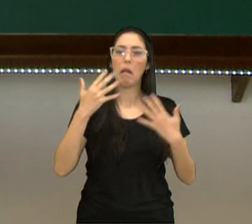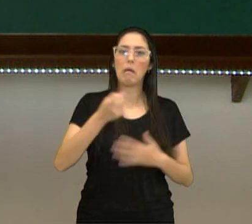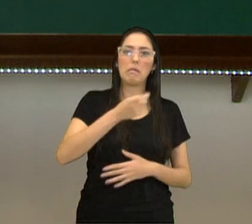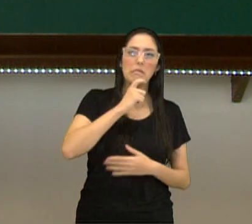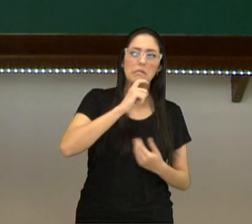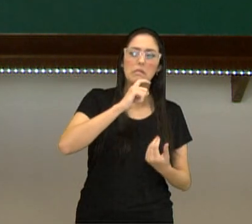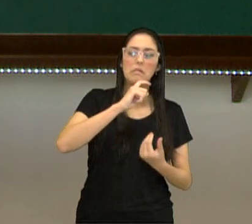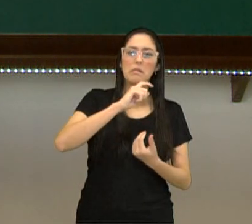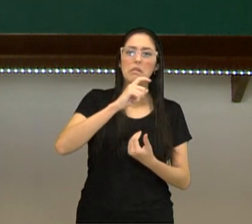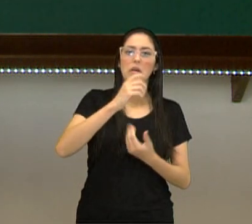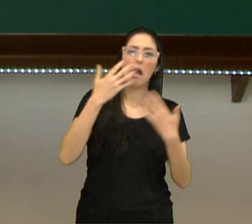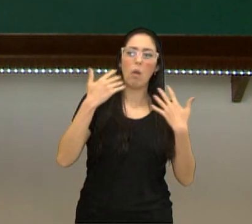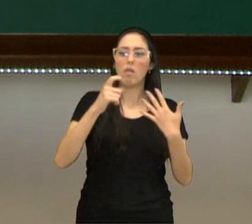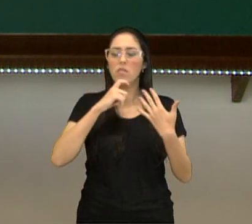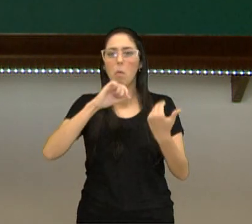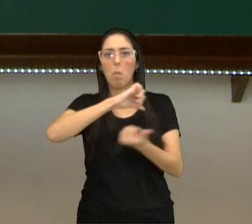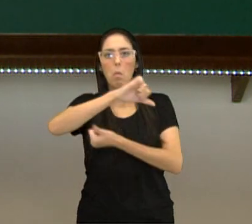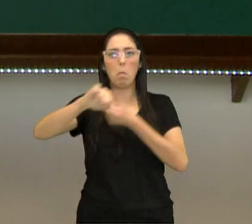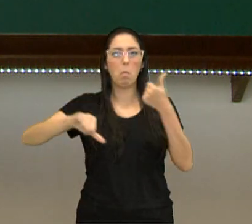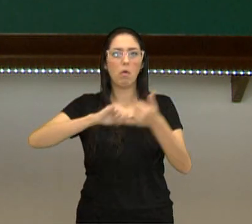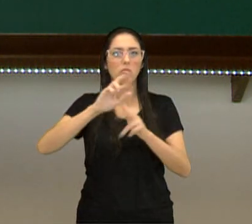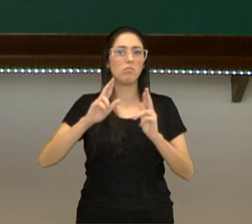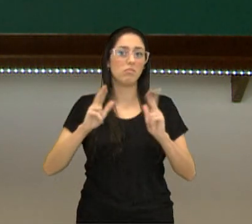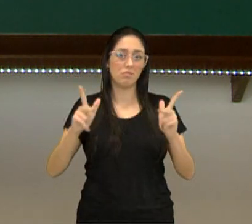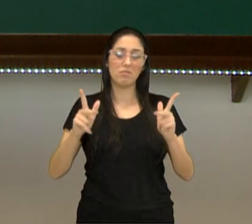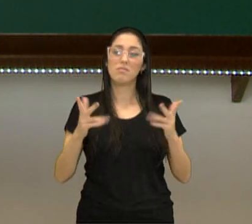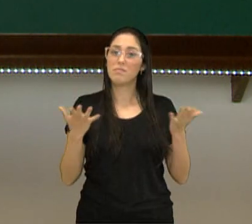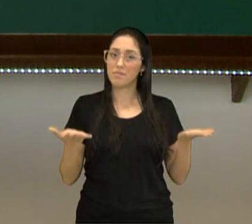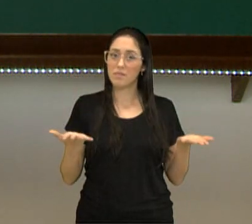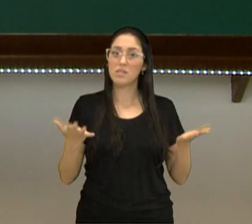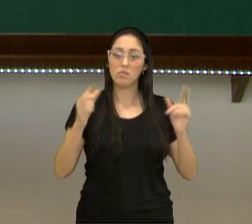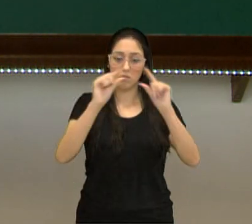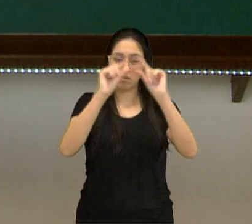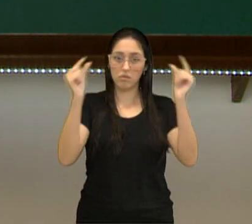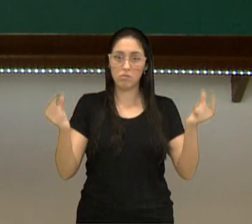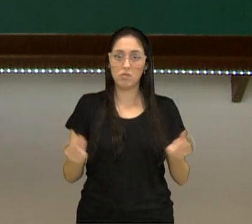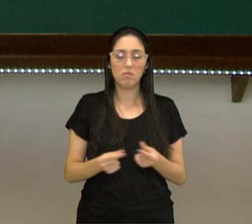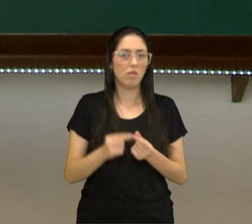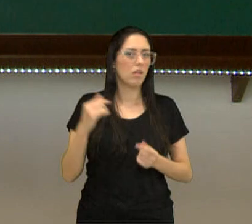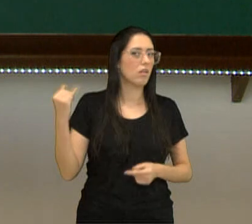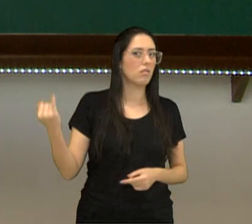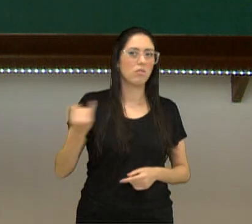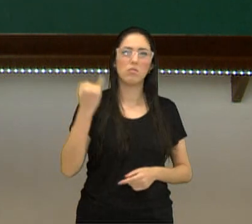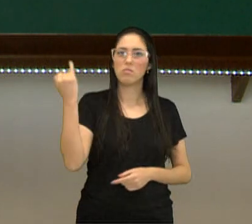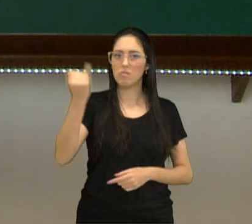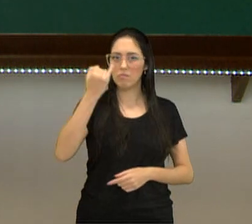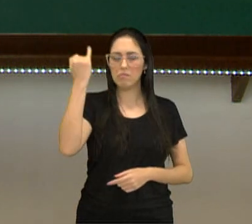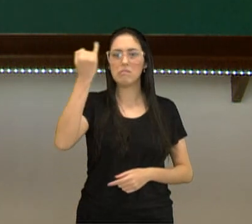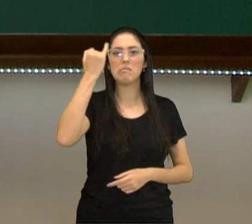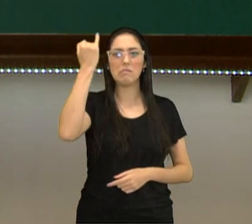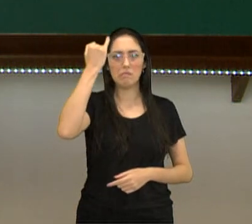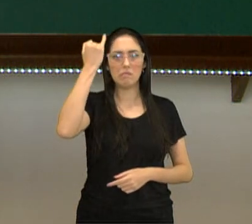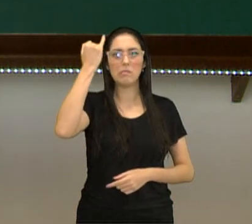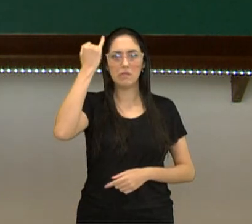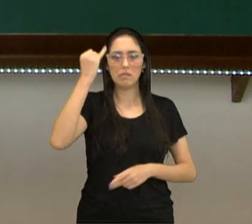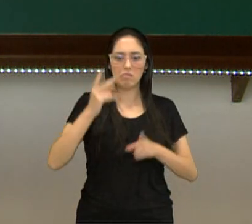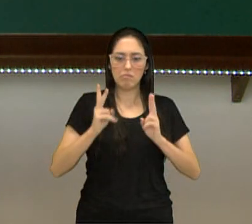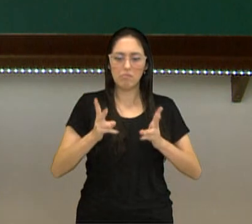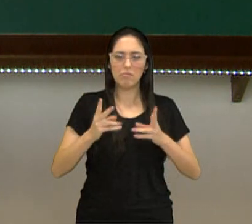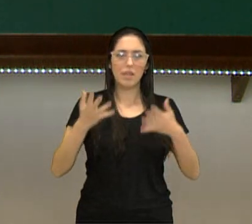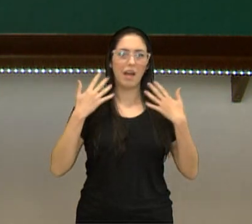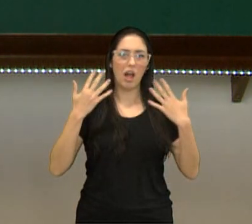a gente começa a perceber a diferença que a atmosfera faz e a importância do efeito estufa para a nossa